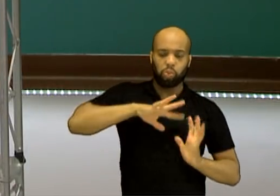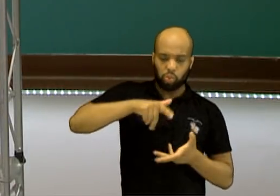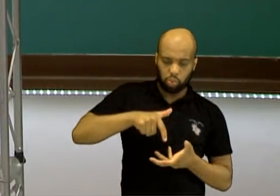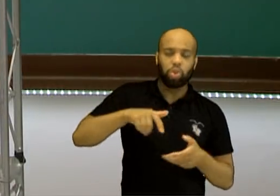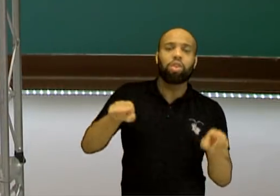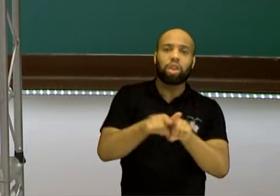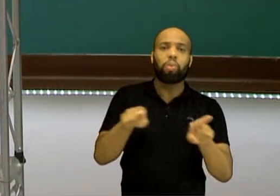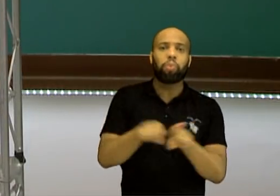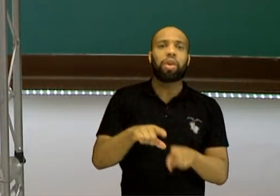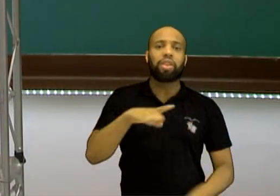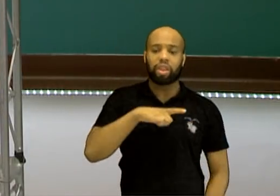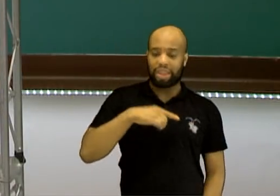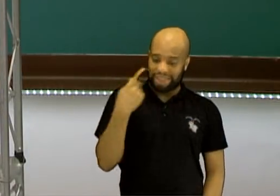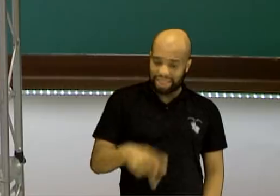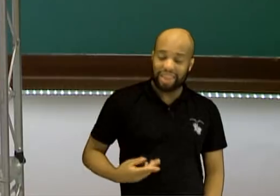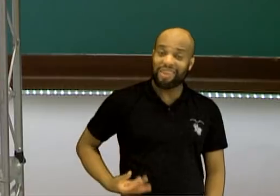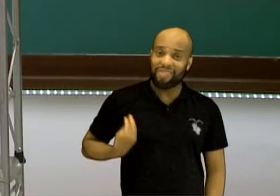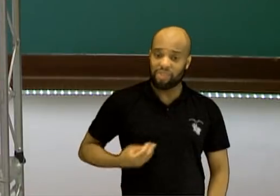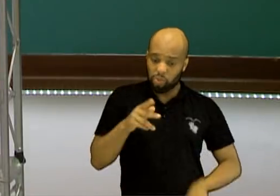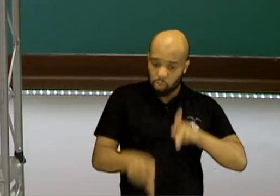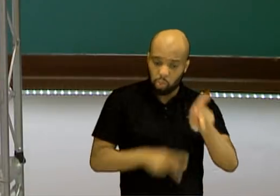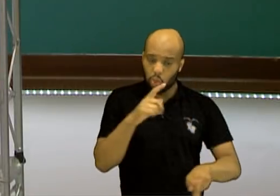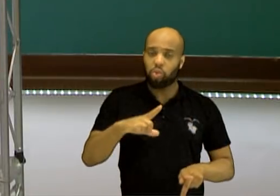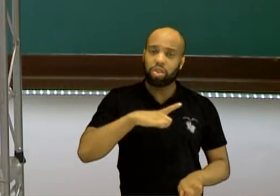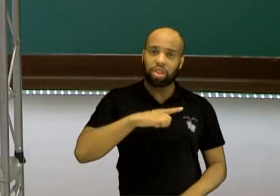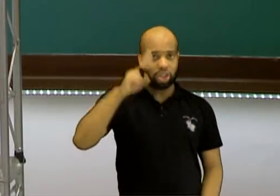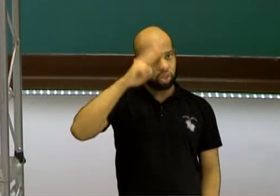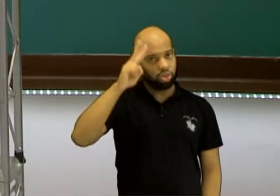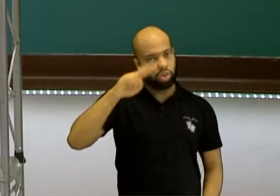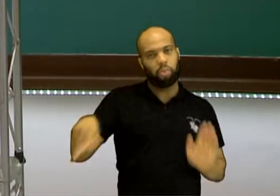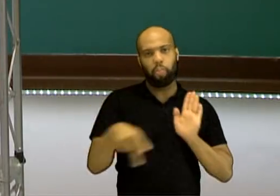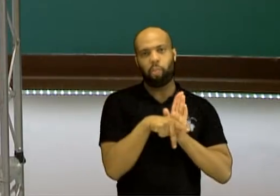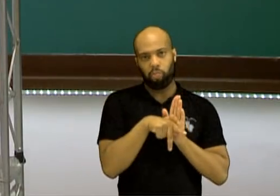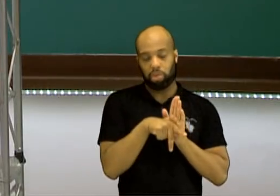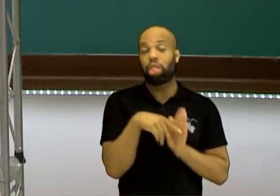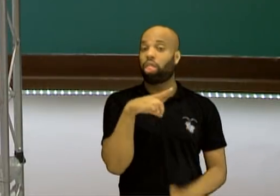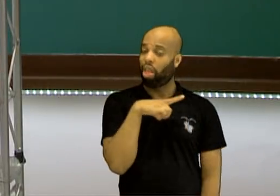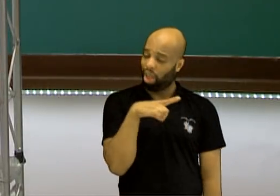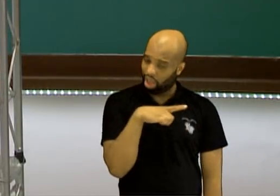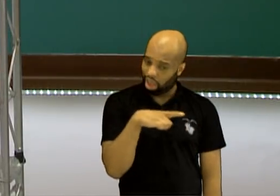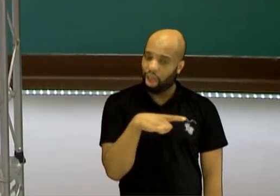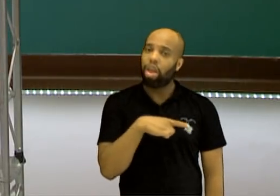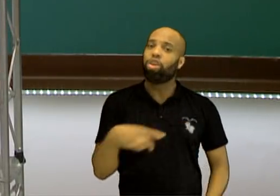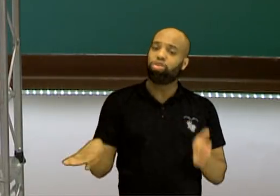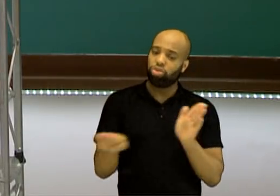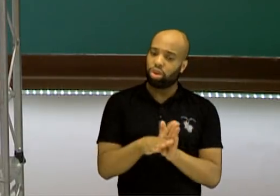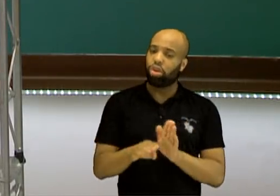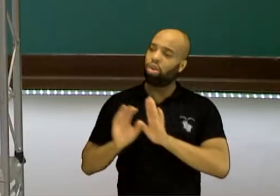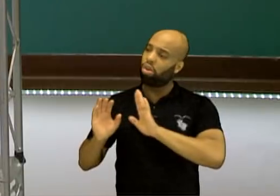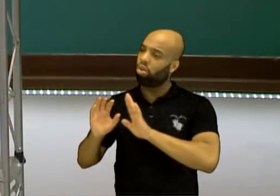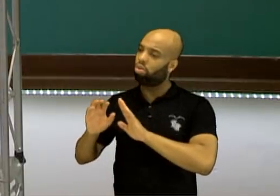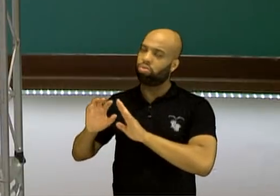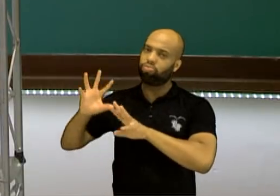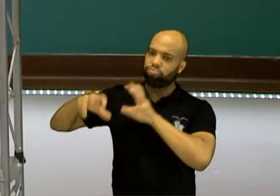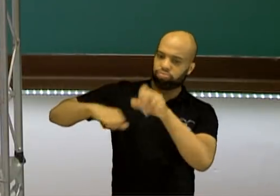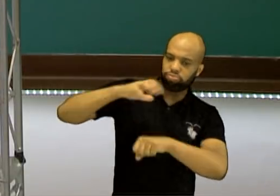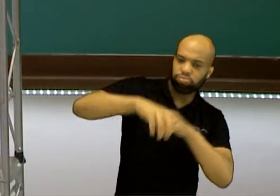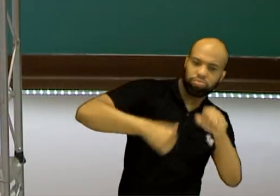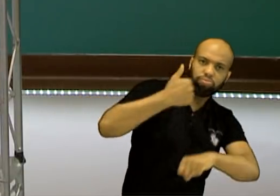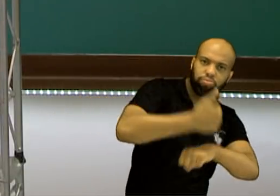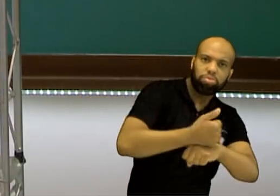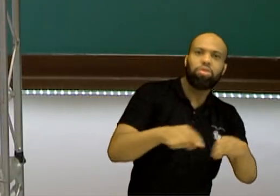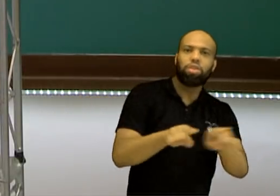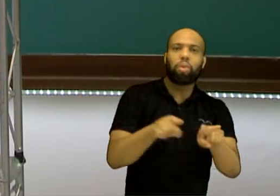habitados por uma comunidade que tem uma própria história. A nossa nação tem uma história da chegada dos colonizadores, a miscigenação, africanos,